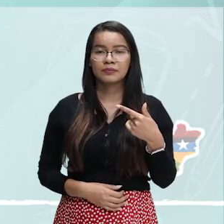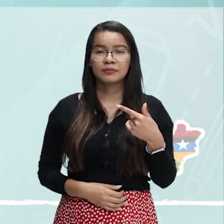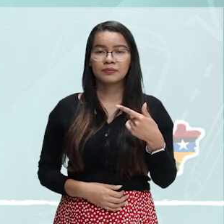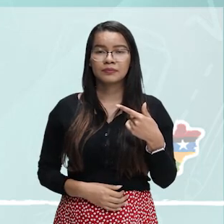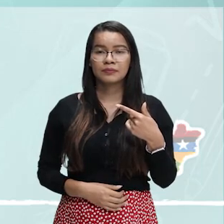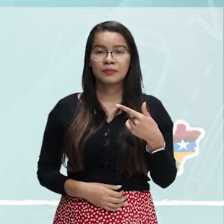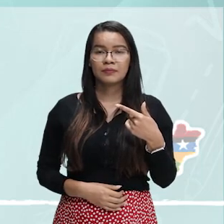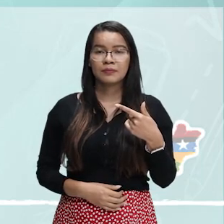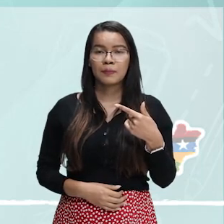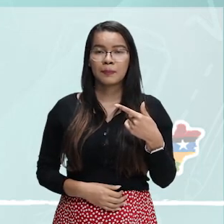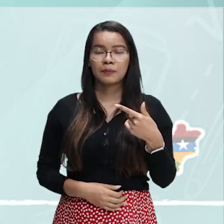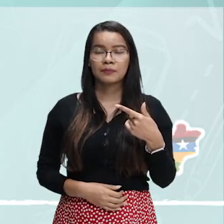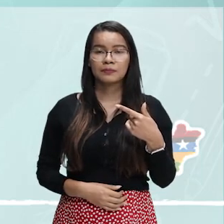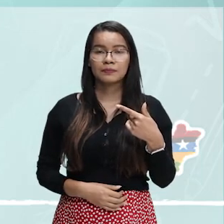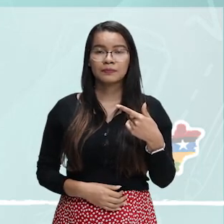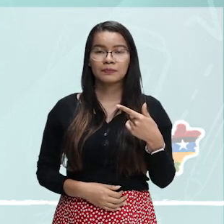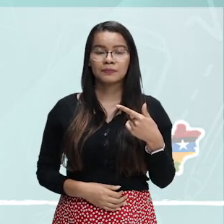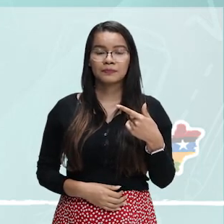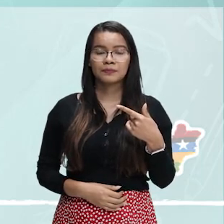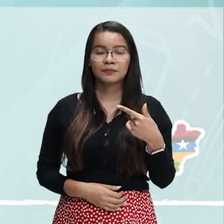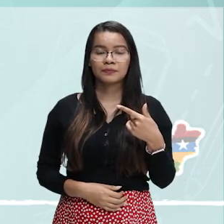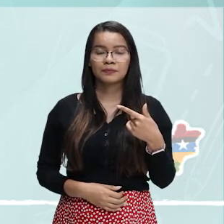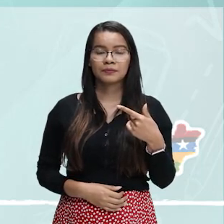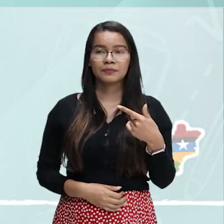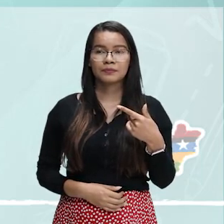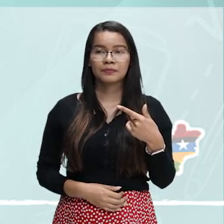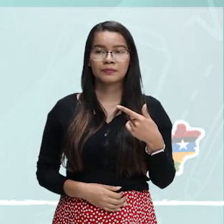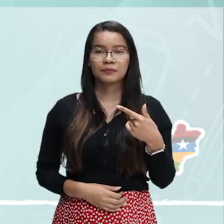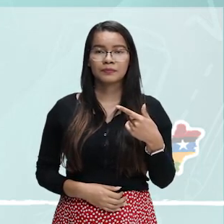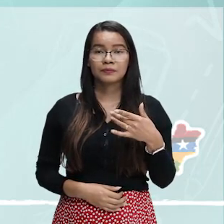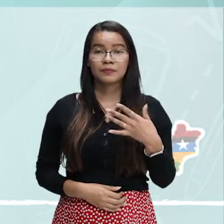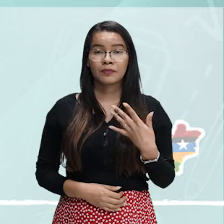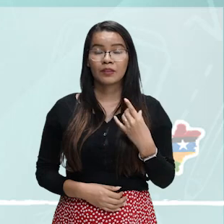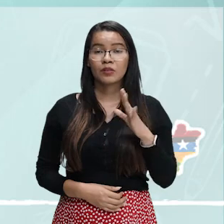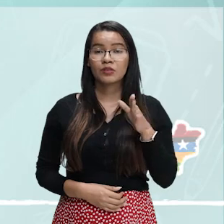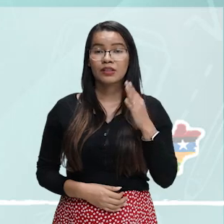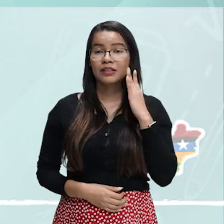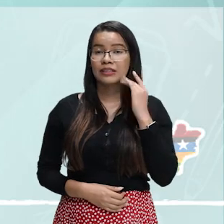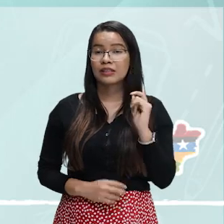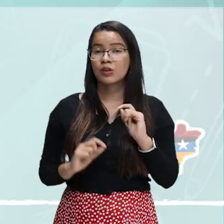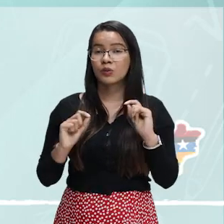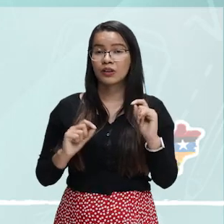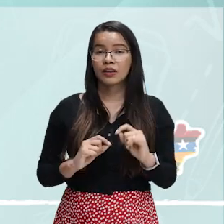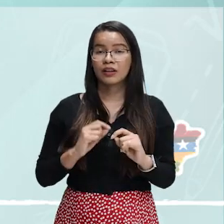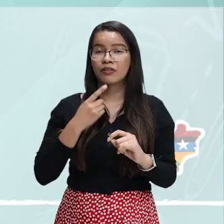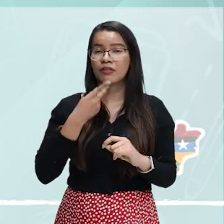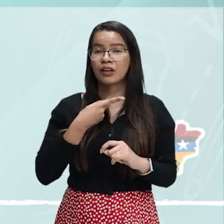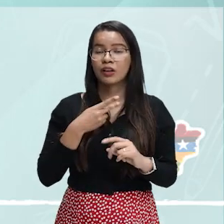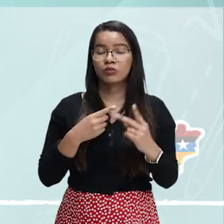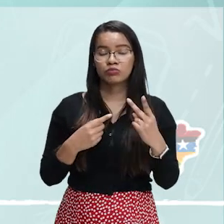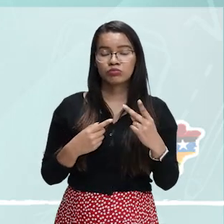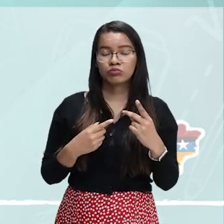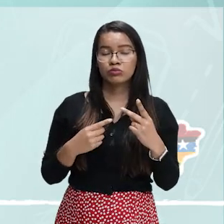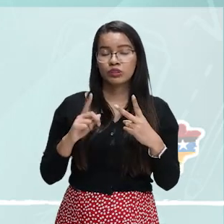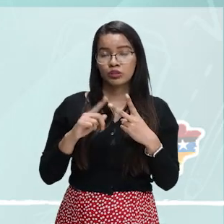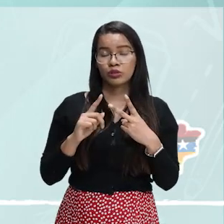retratado com fidedignidade, reagindo às propostas românticas. Então, já sei aqui o que diz 1, o que diz 2.